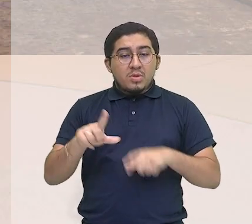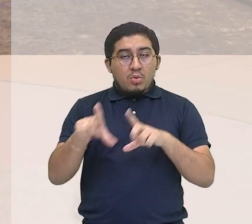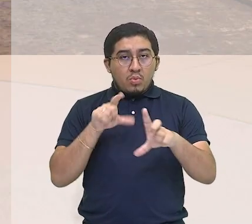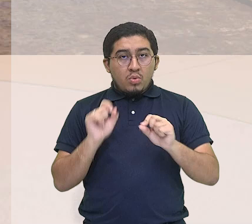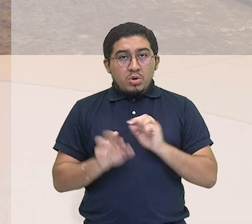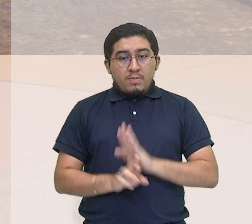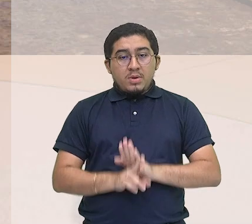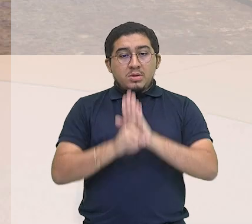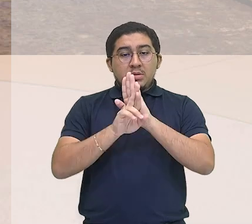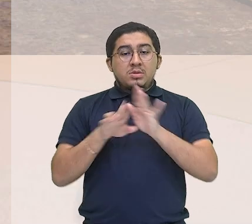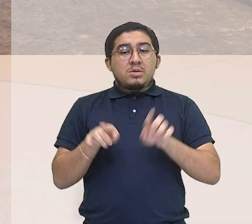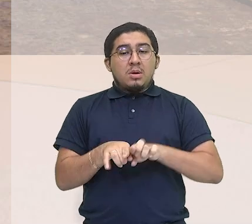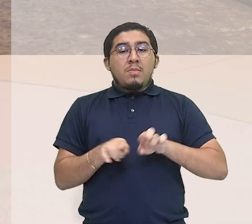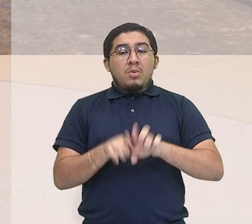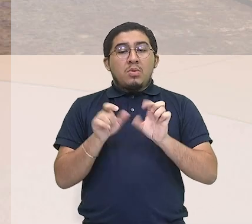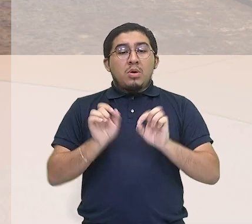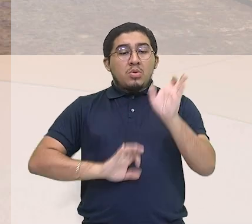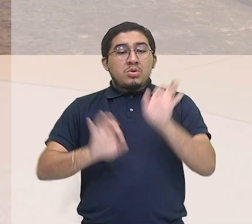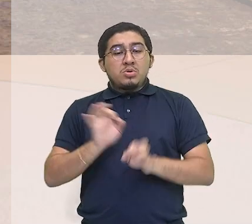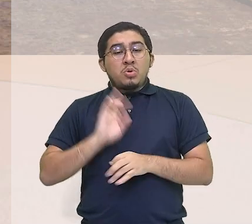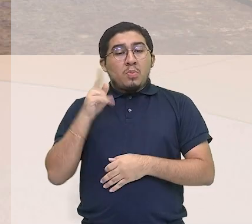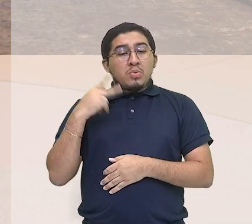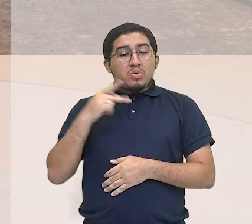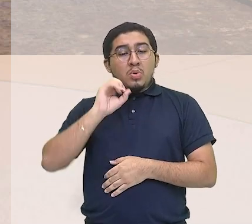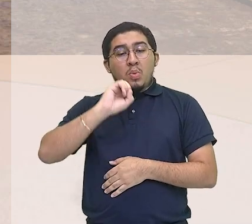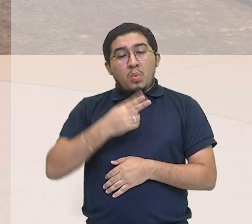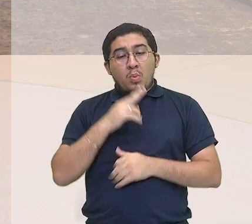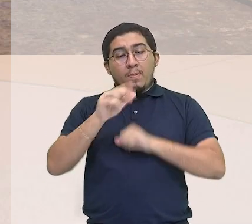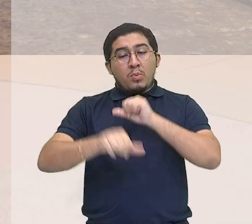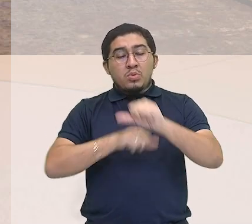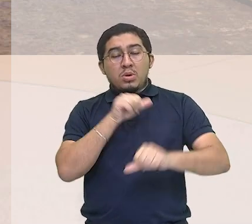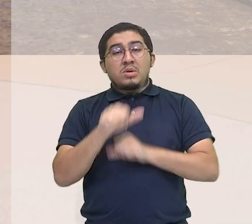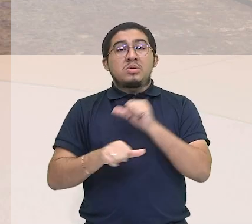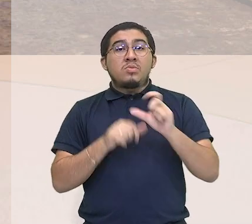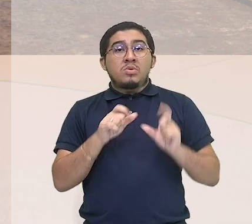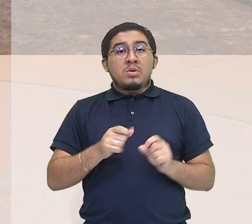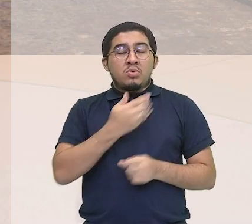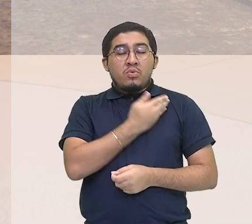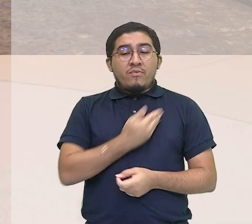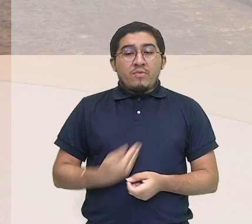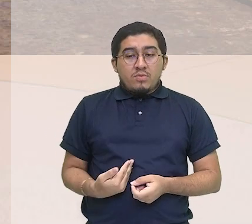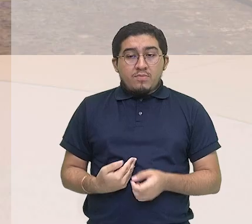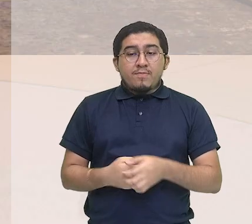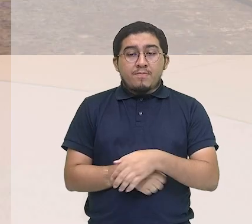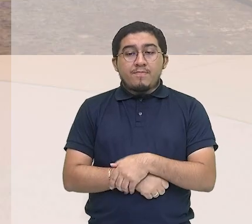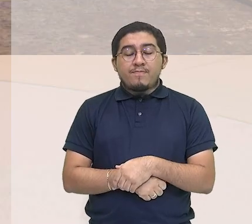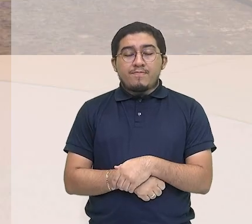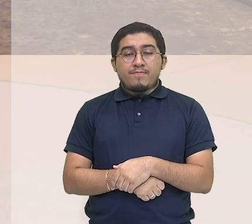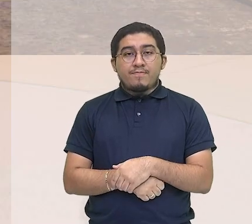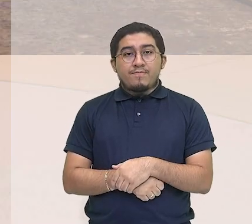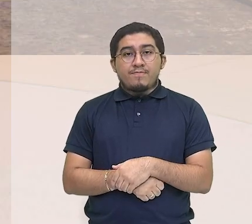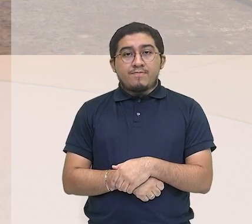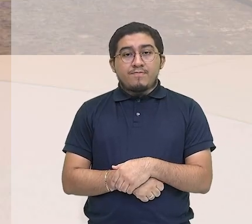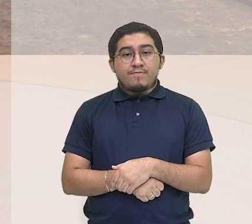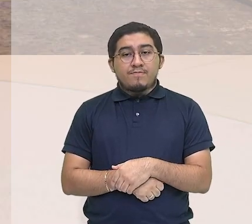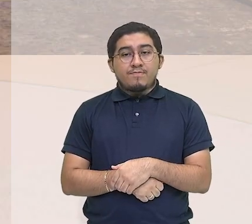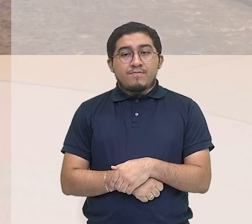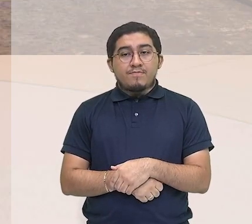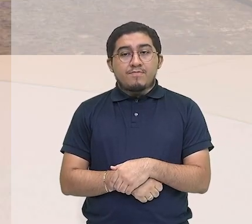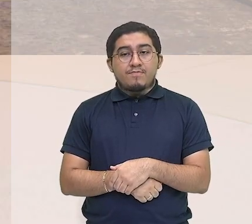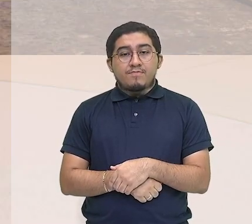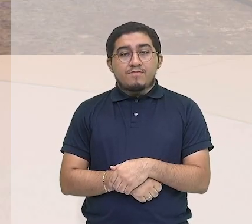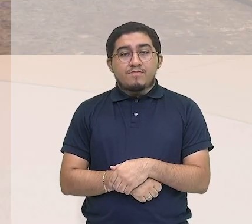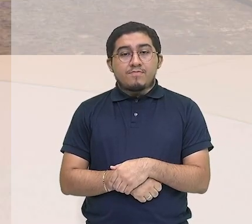de representantes, na formulação ou na mudança e na direção governamental,